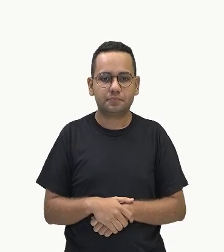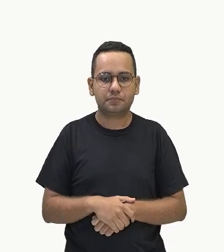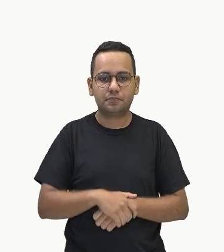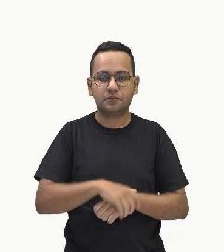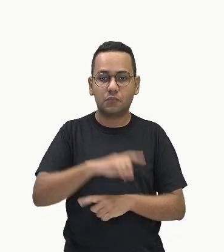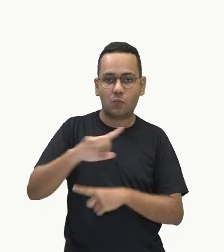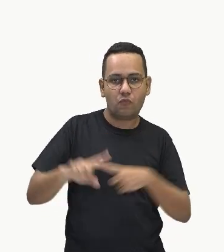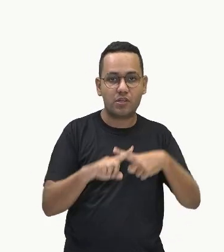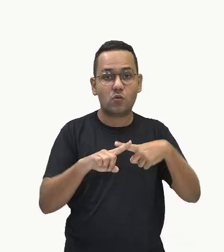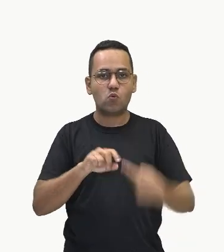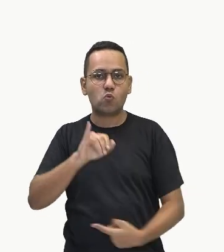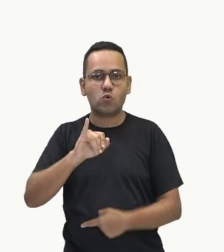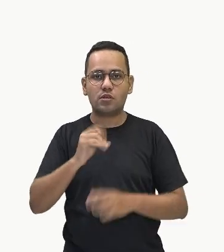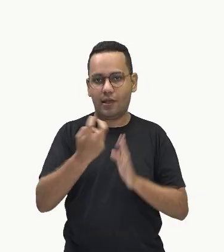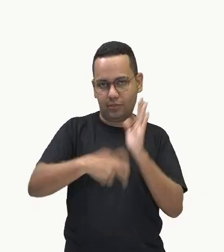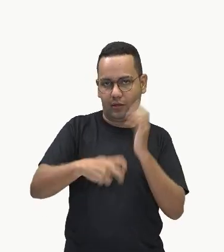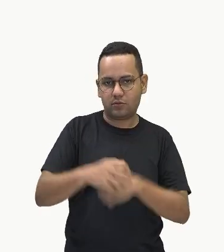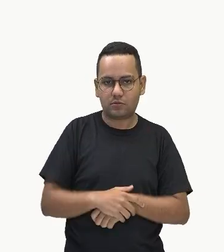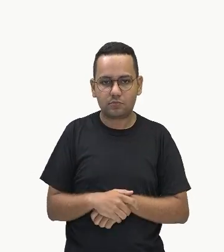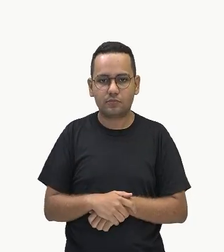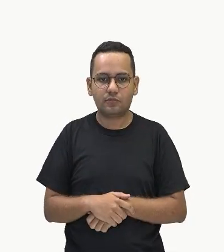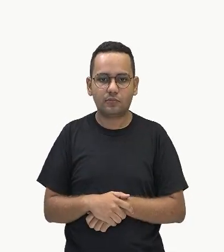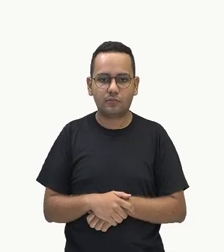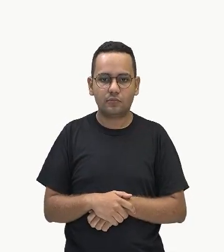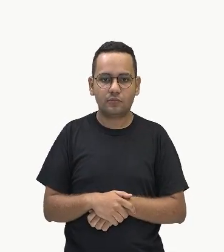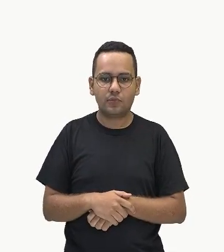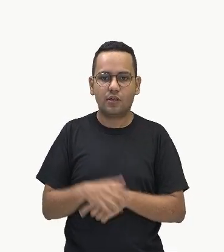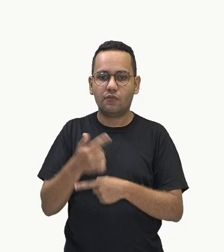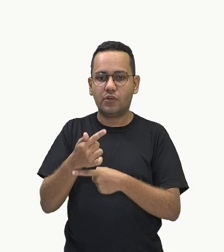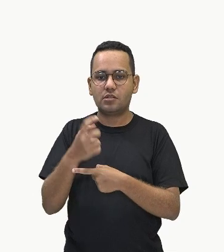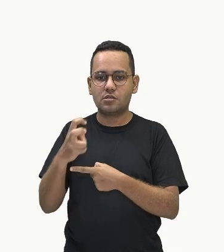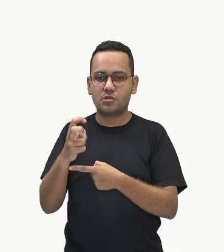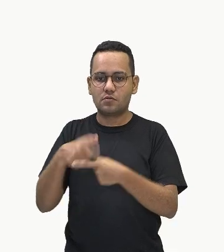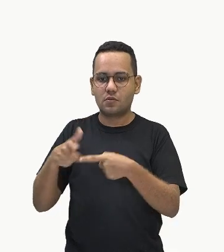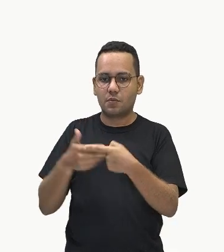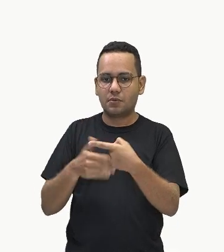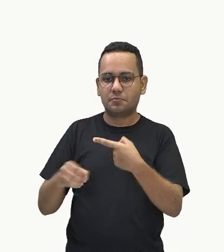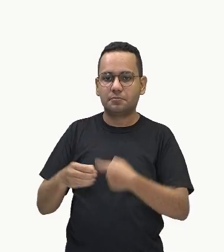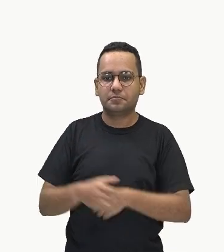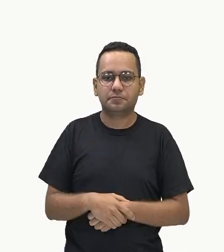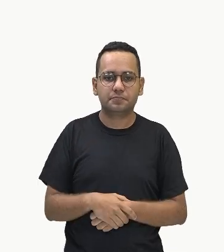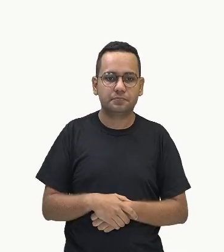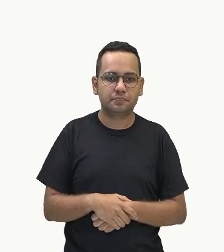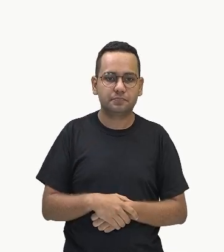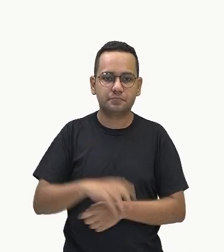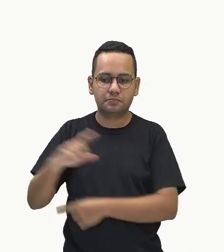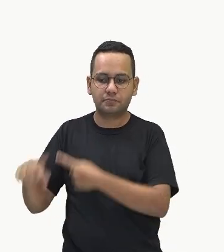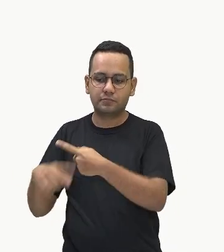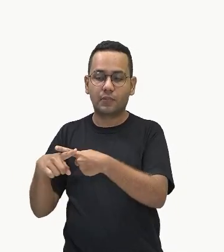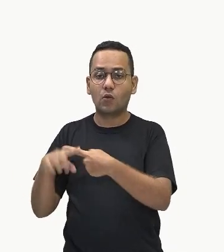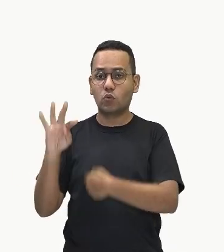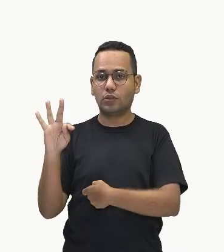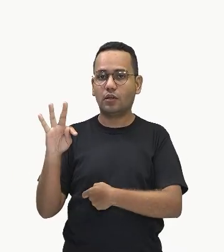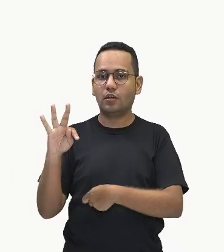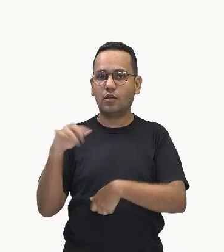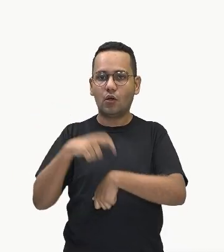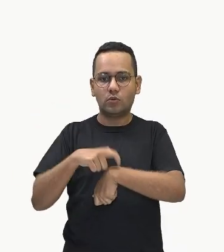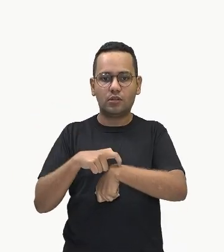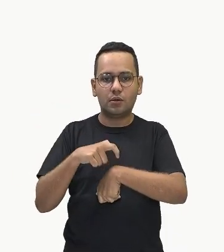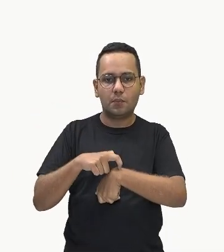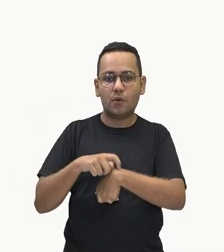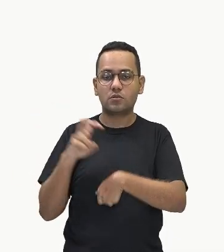Minha taxa, 25 sobre 100. Meu tempo, 5